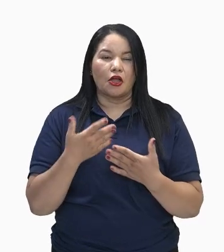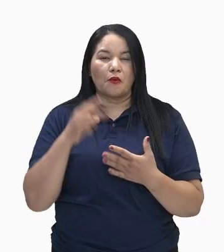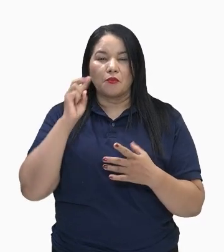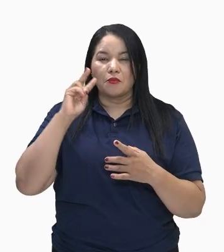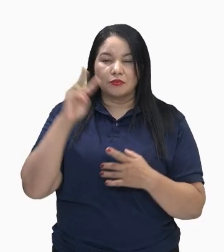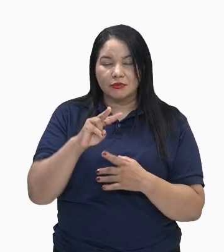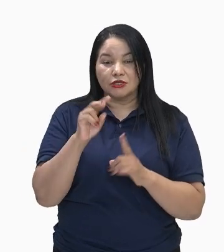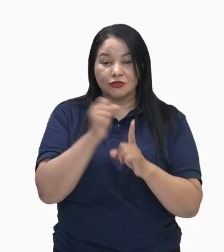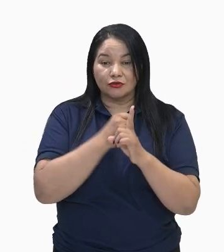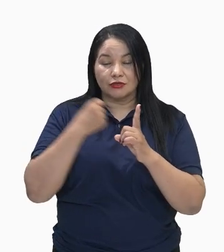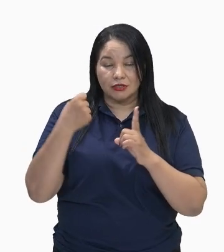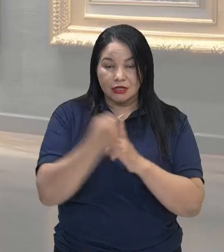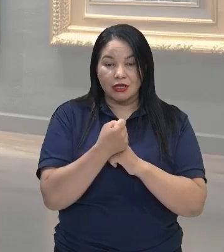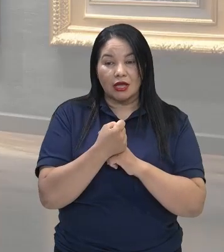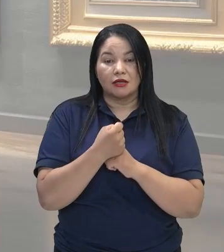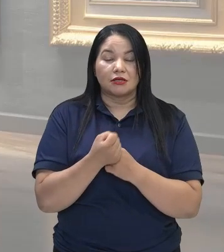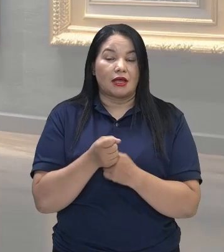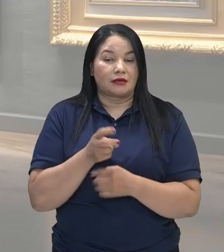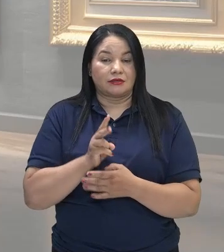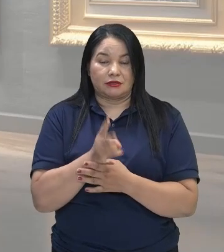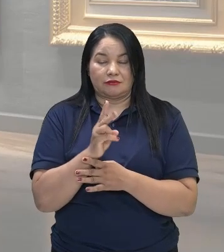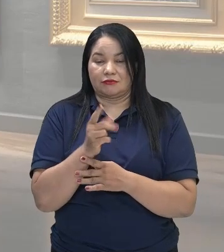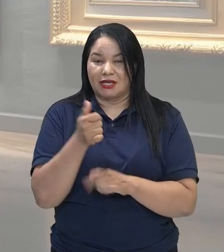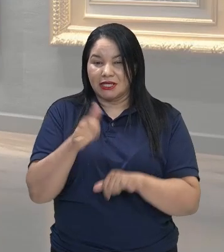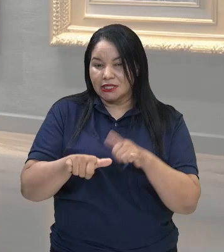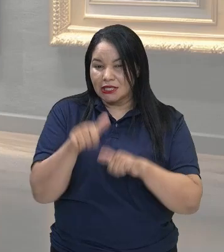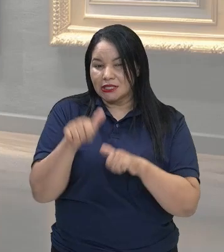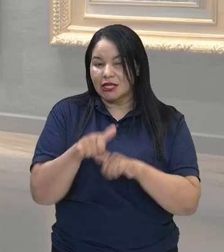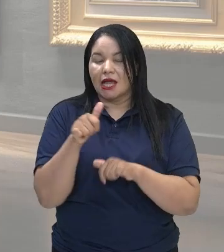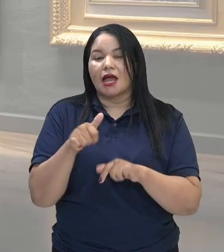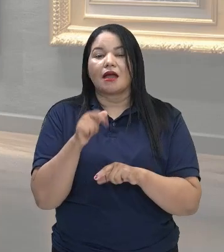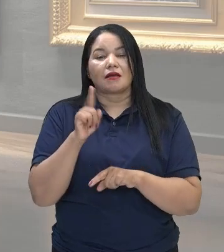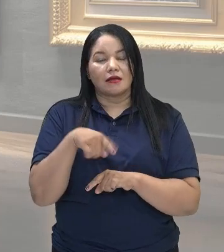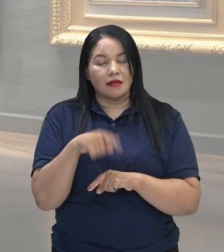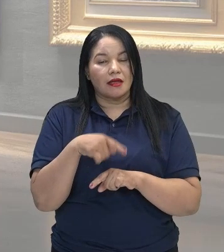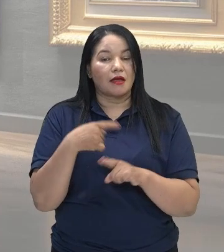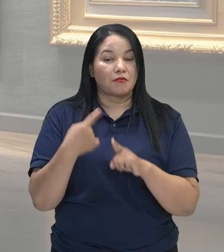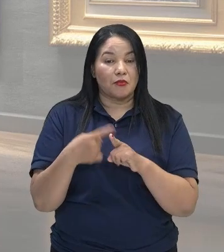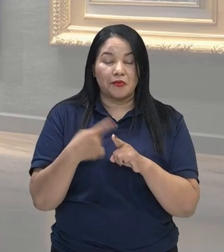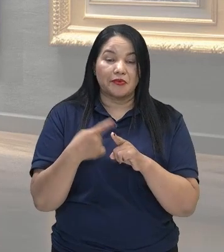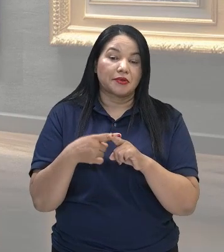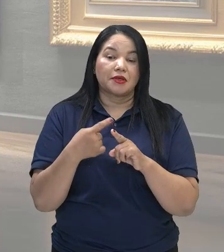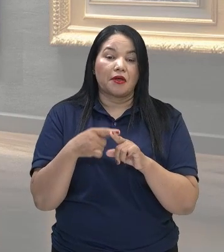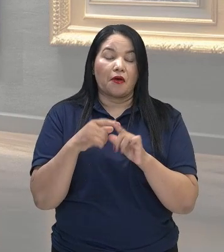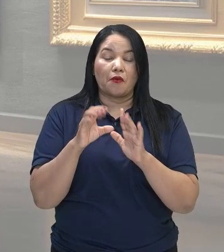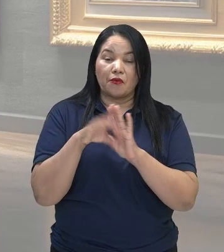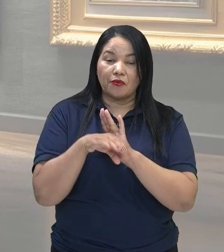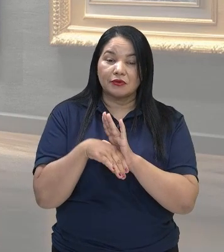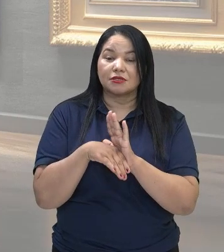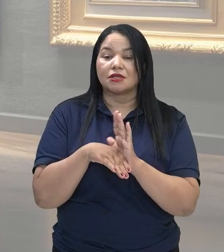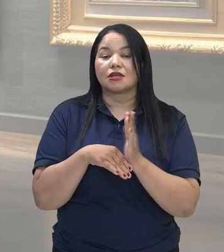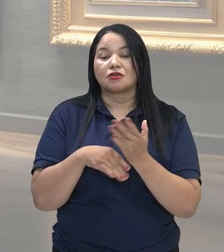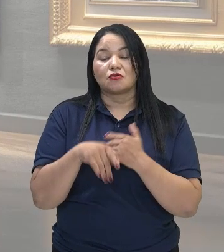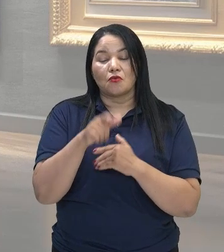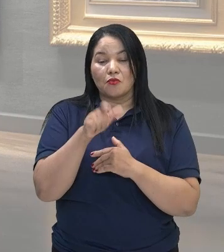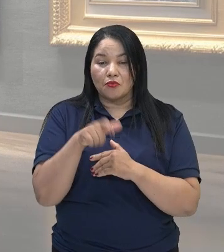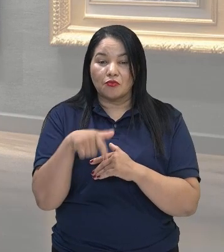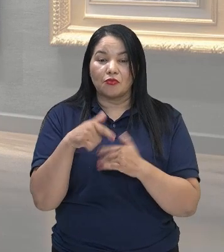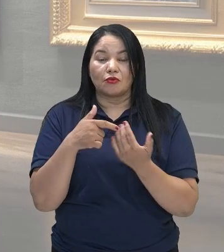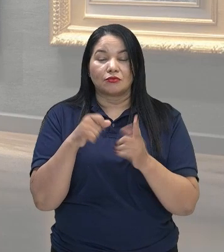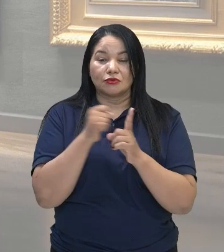sociedade continua sob análise a partir dos conceitos que são trazidos pelos